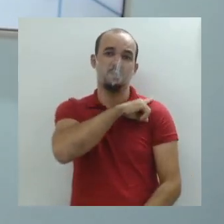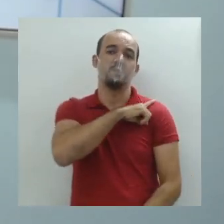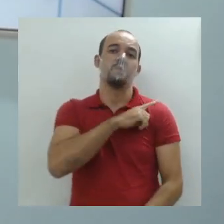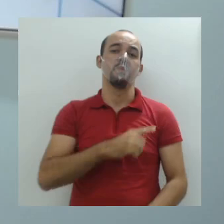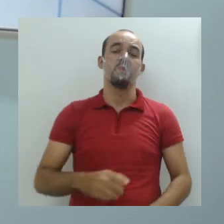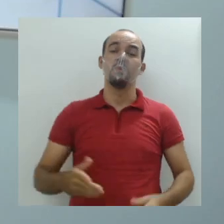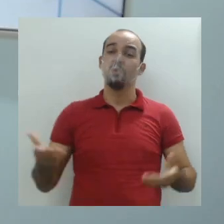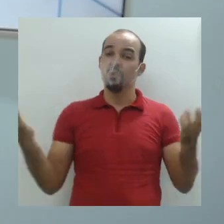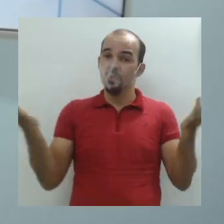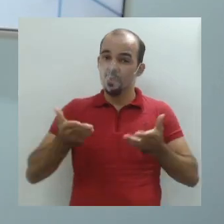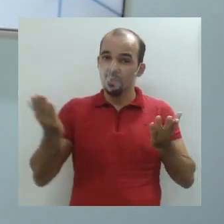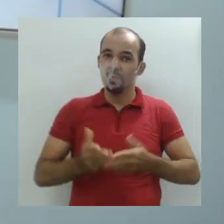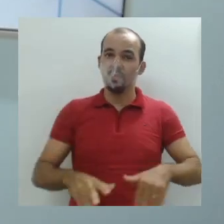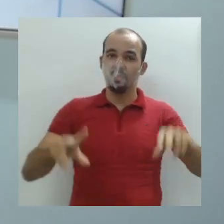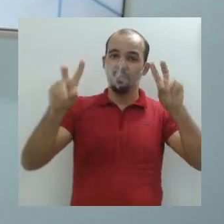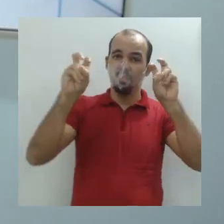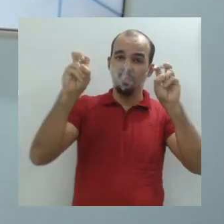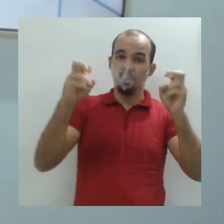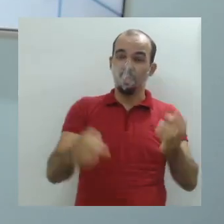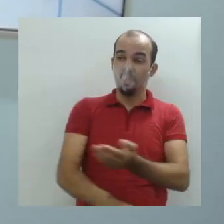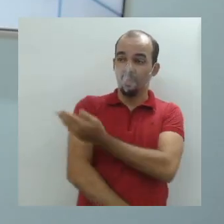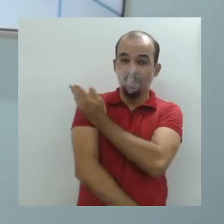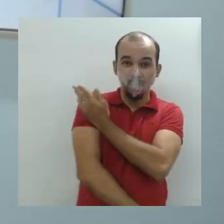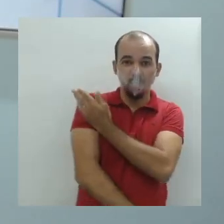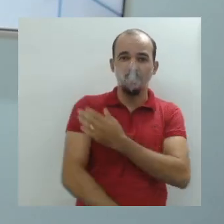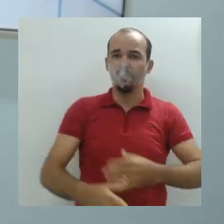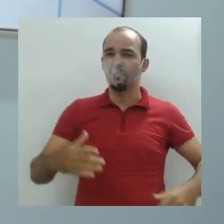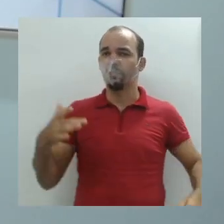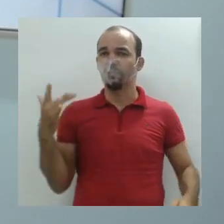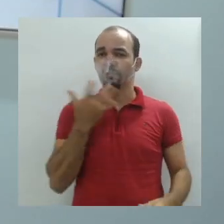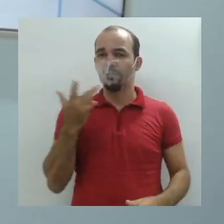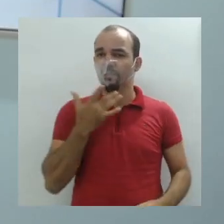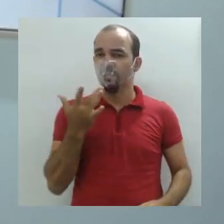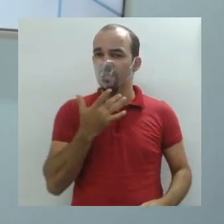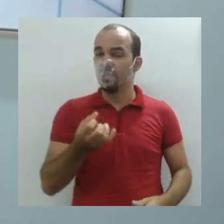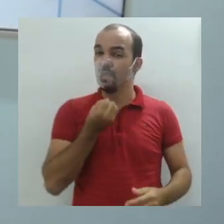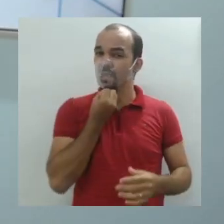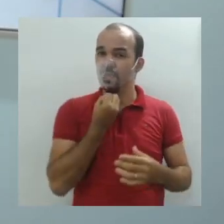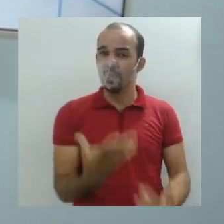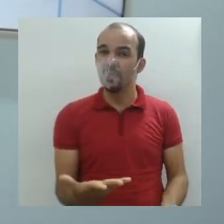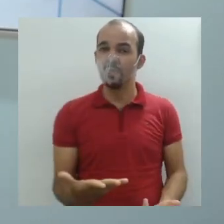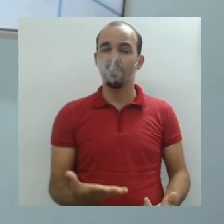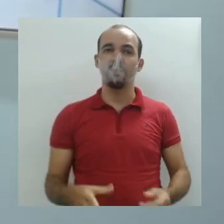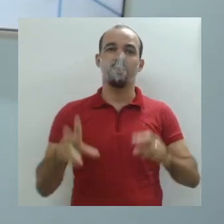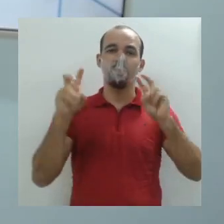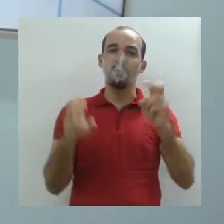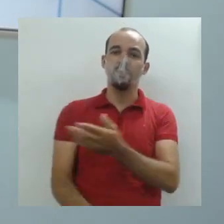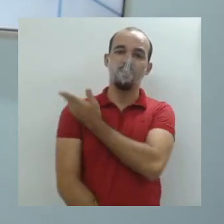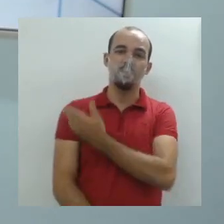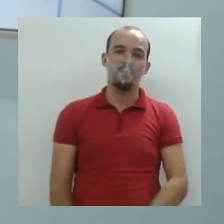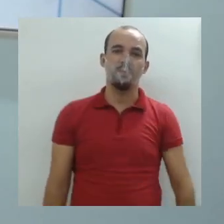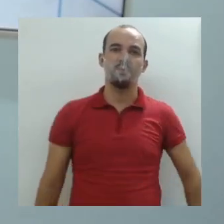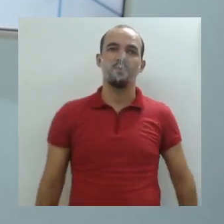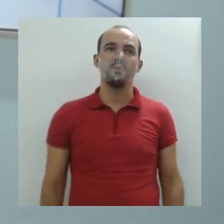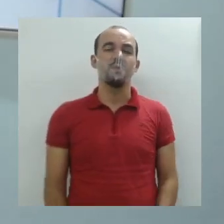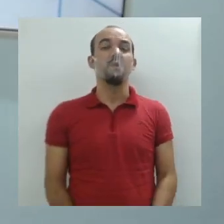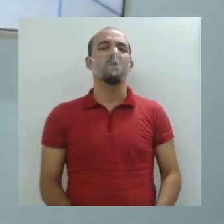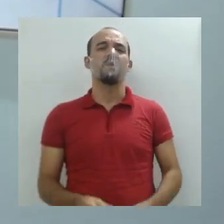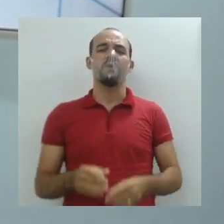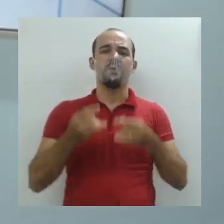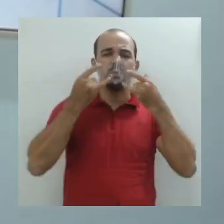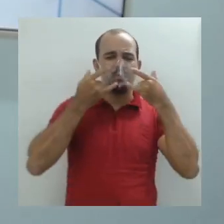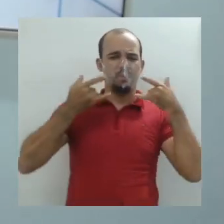E hoje o tema é massa, galera, o tema é show de bola. E você diz assim, professor, volta para que essa máscara